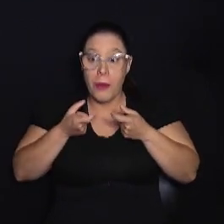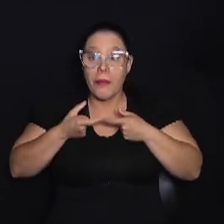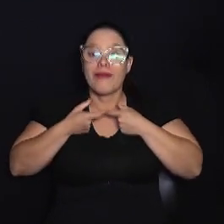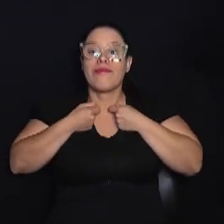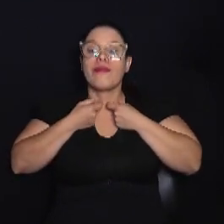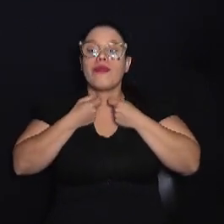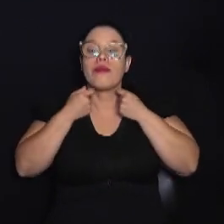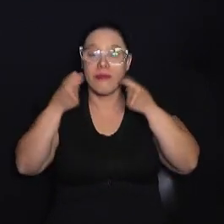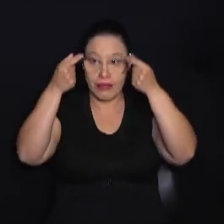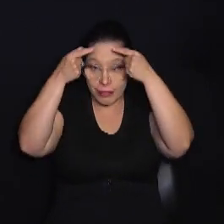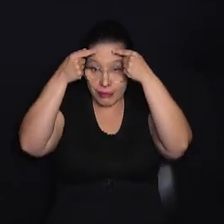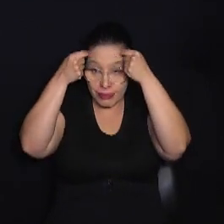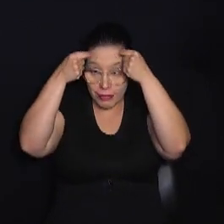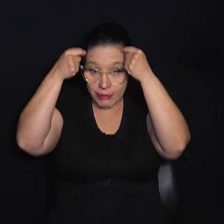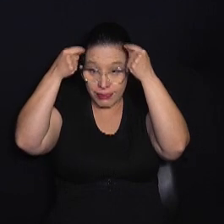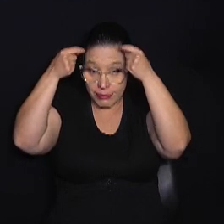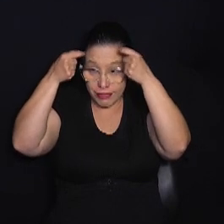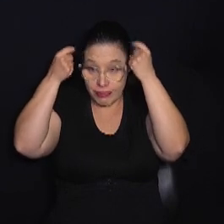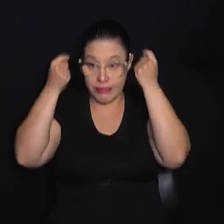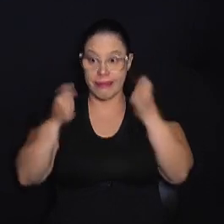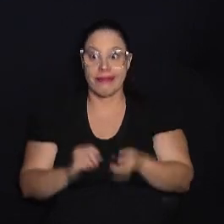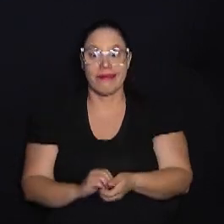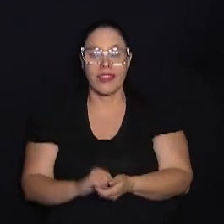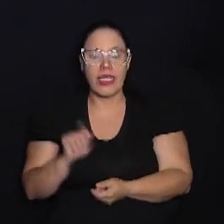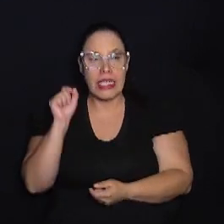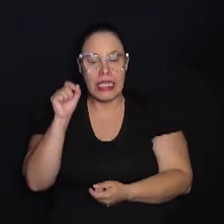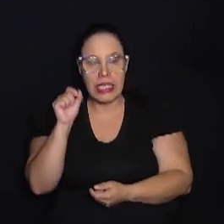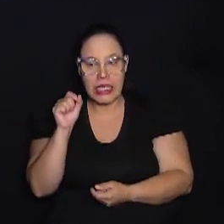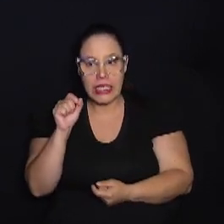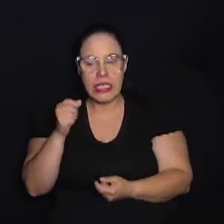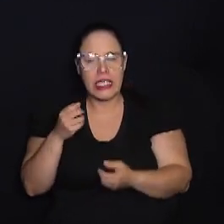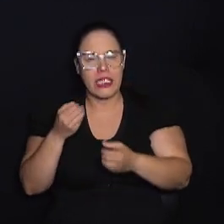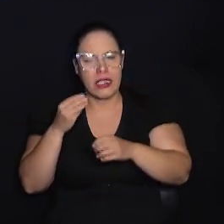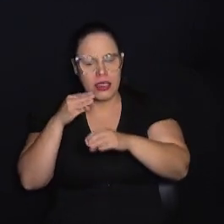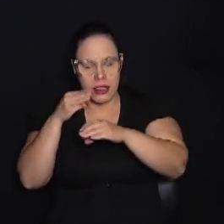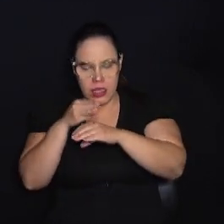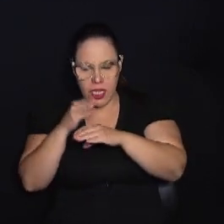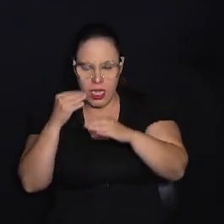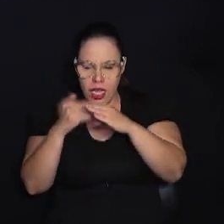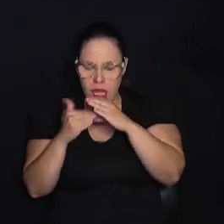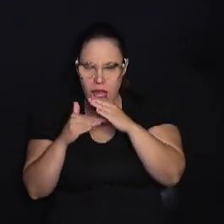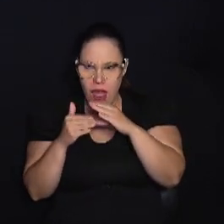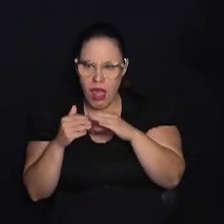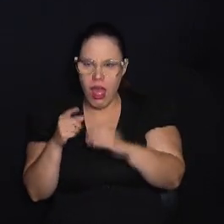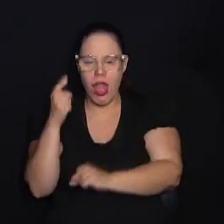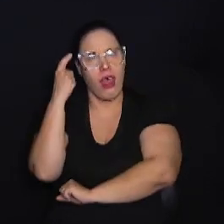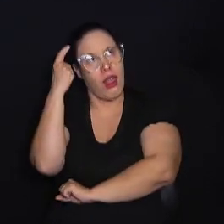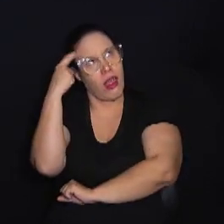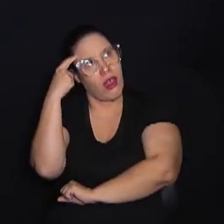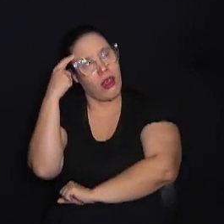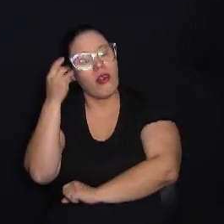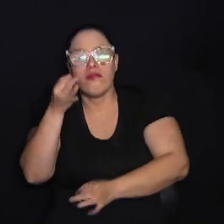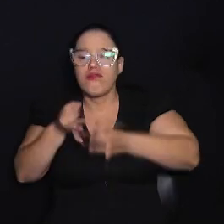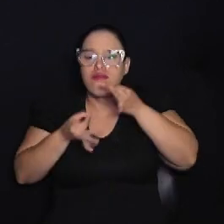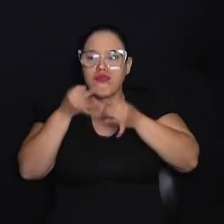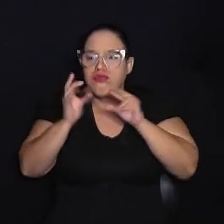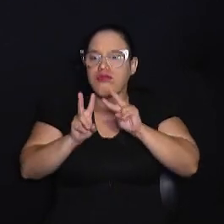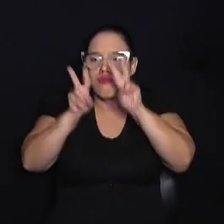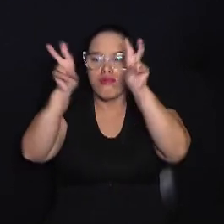de cabeça e pescoço. E você, quer participar do Saúde é Vida? Já pensou em sugerir um tema